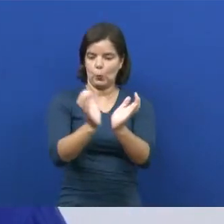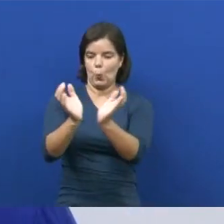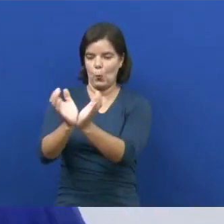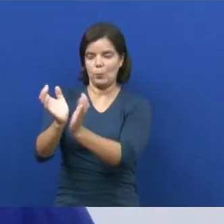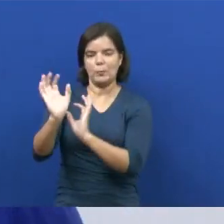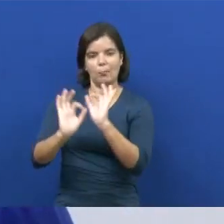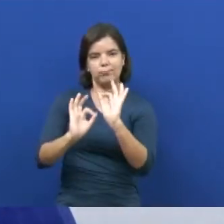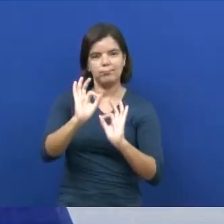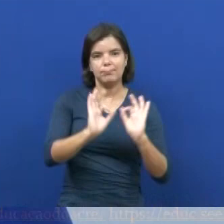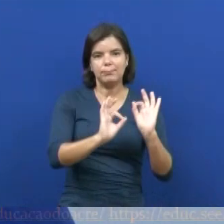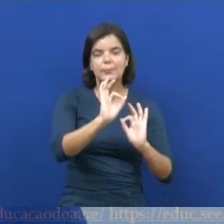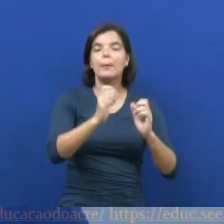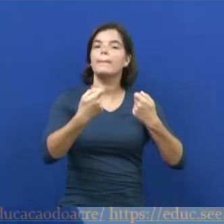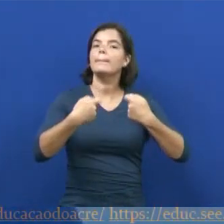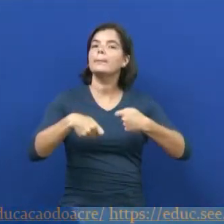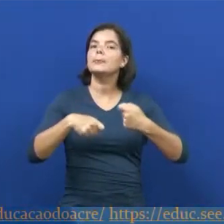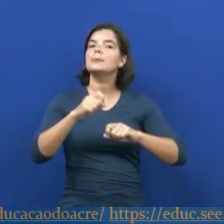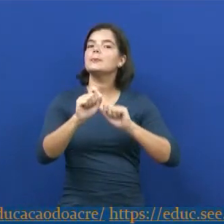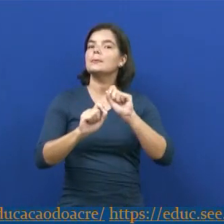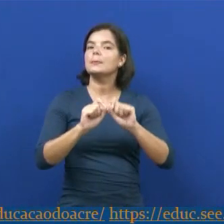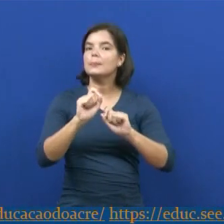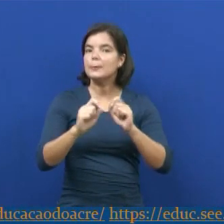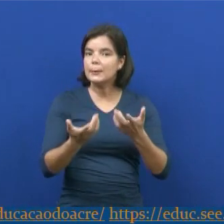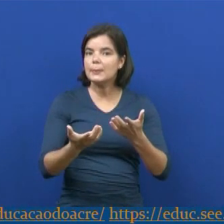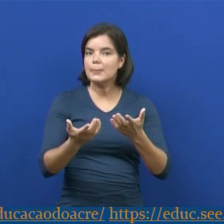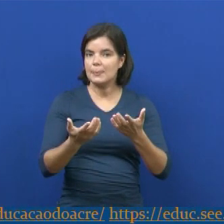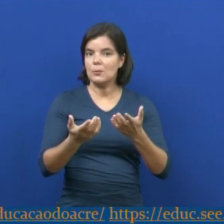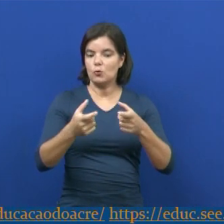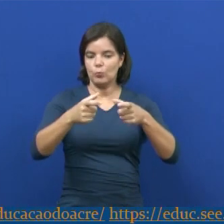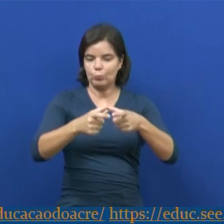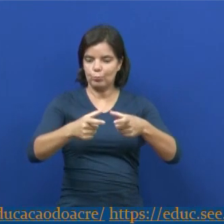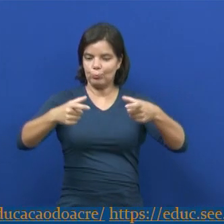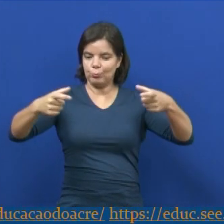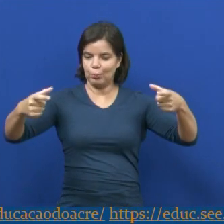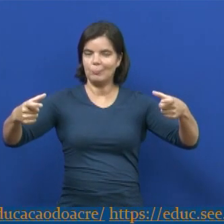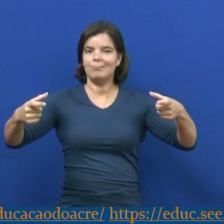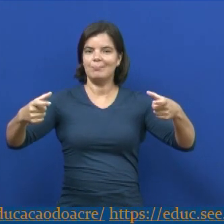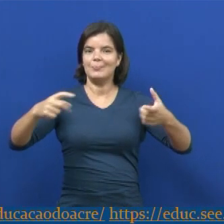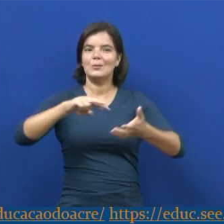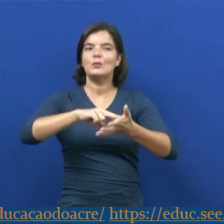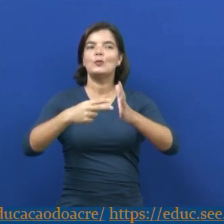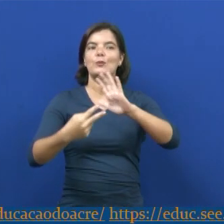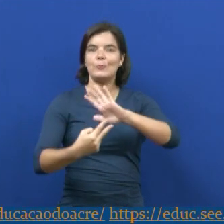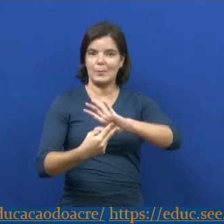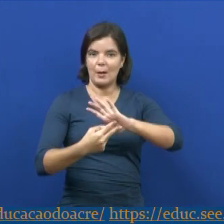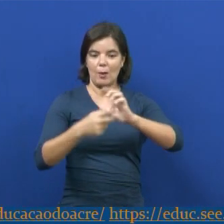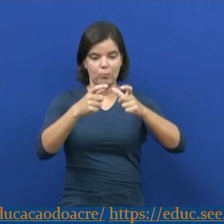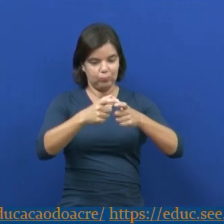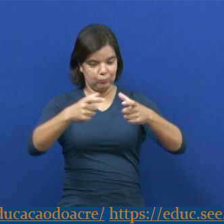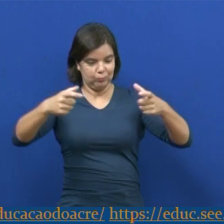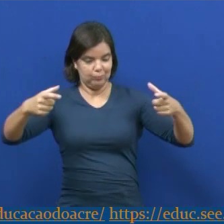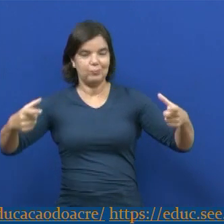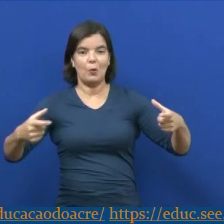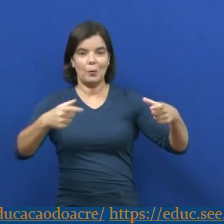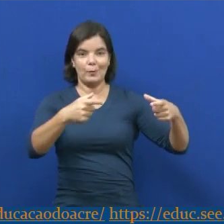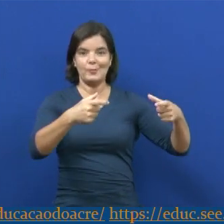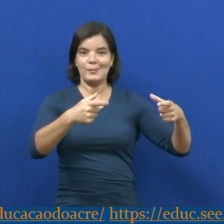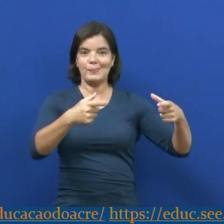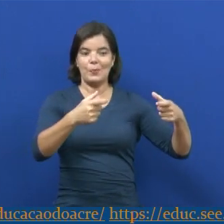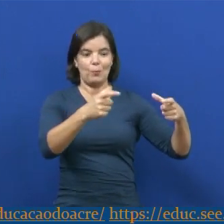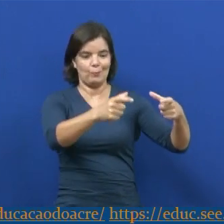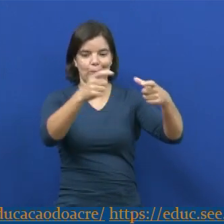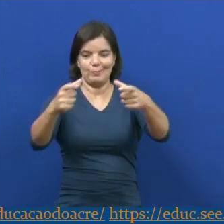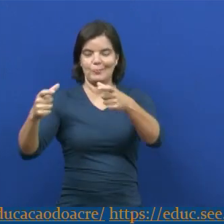se formando, eles precisavam o quê? Se expandir, ou seja, aumentar os seus